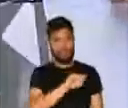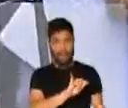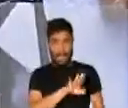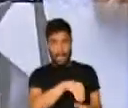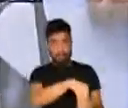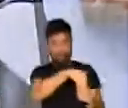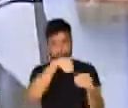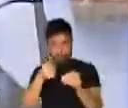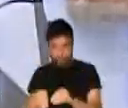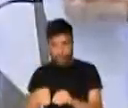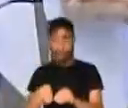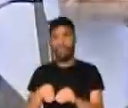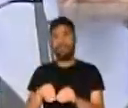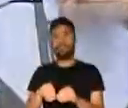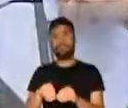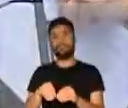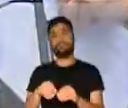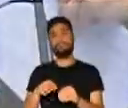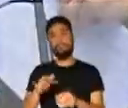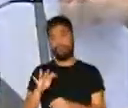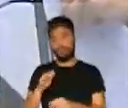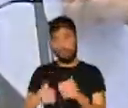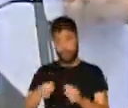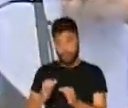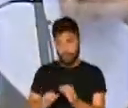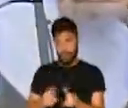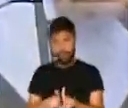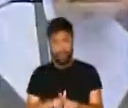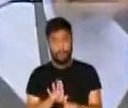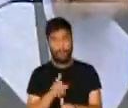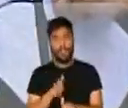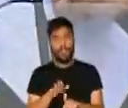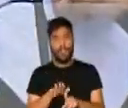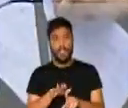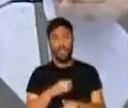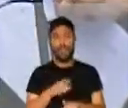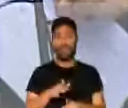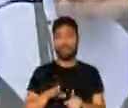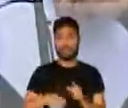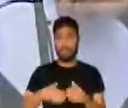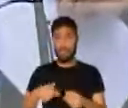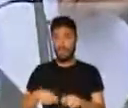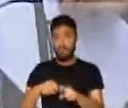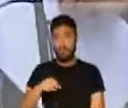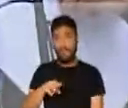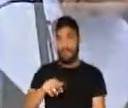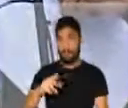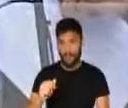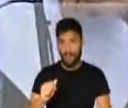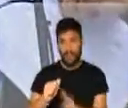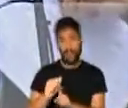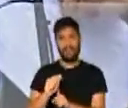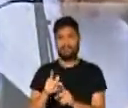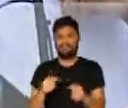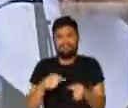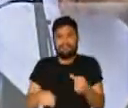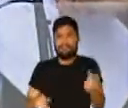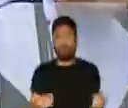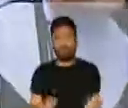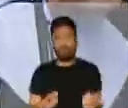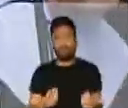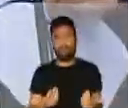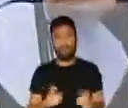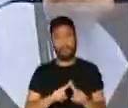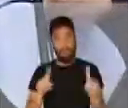Ministério da Justiça, a demarcação de terras e para o Ministério da Agricultura, para o MAPA, que era uma incongruência muito